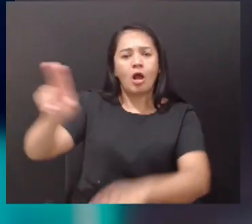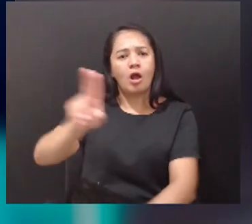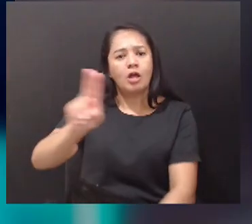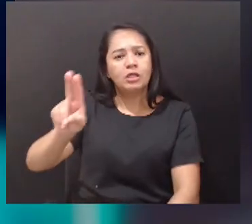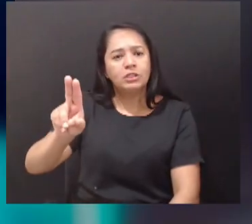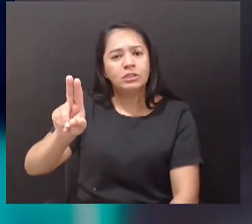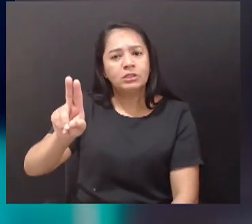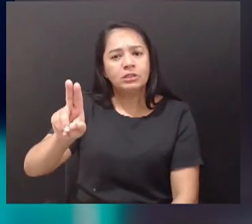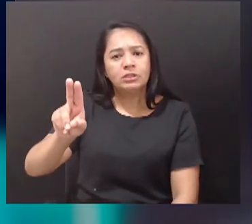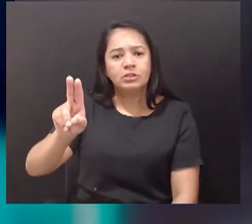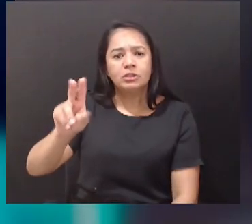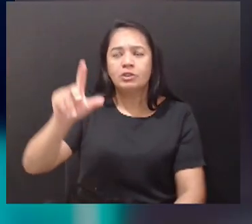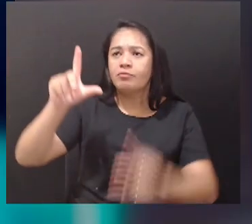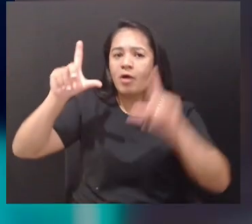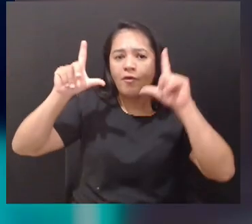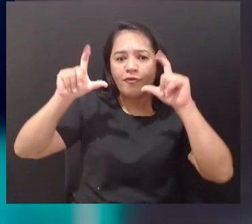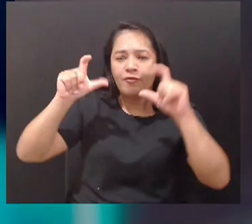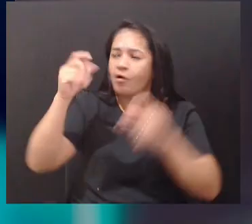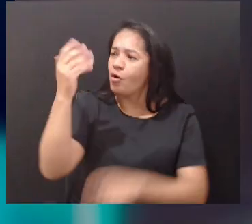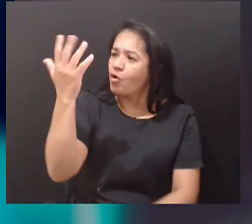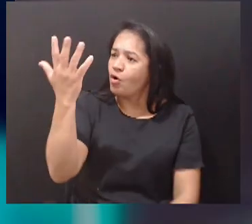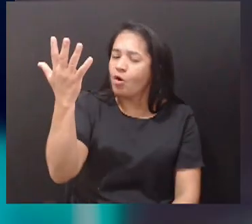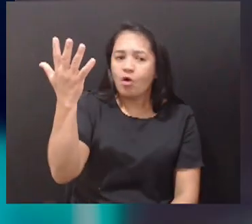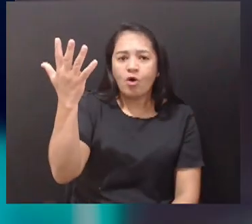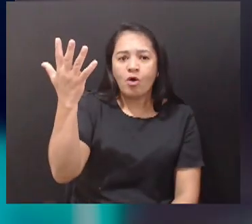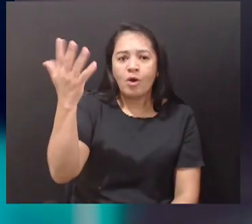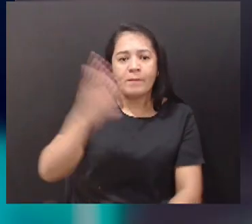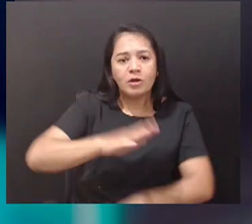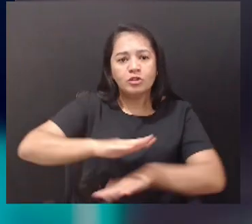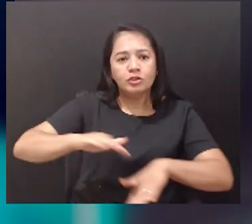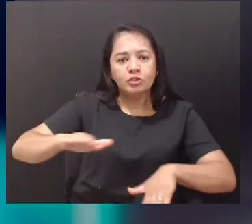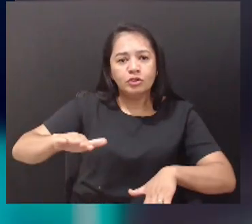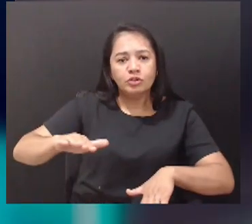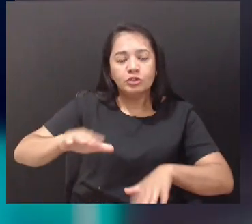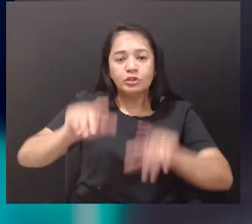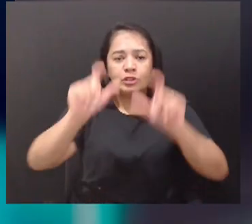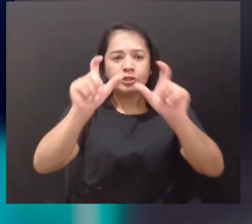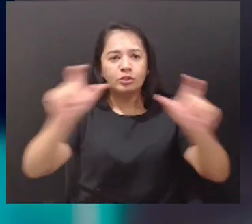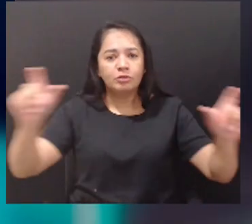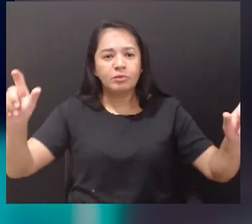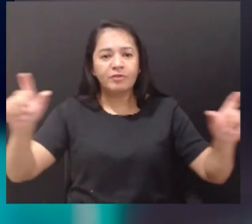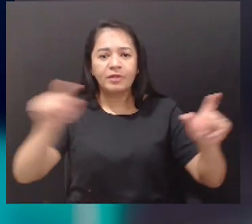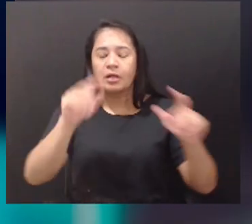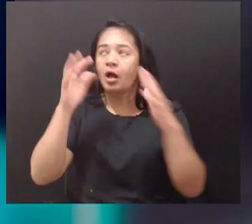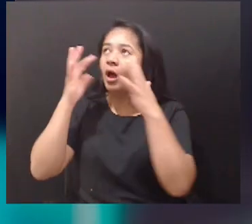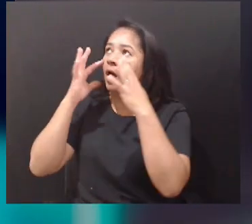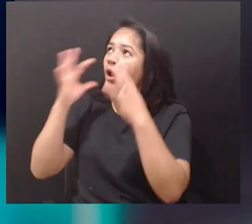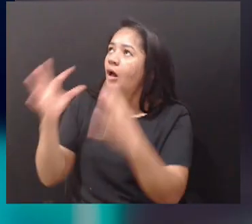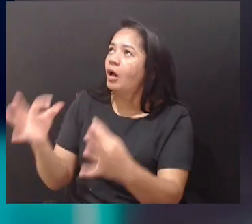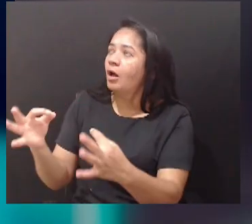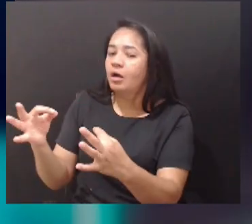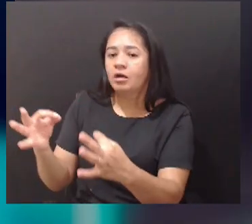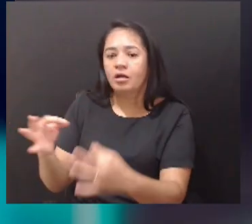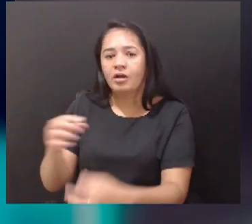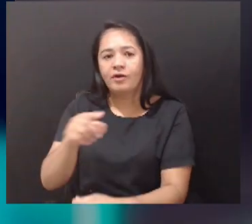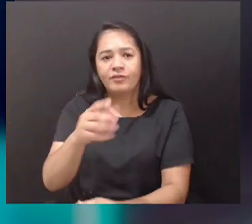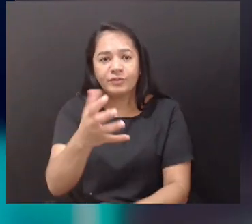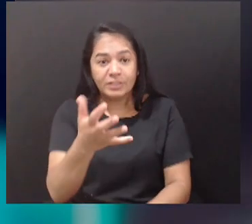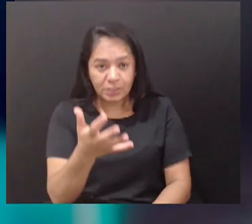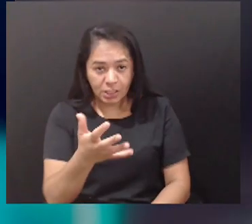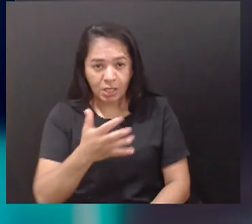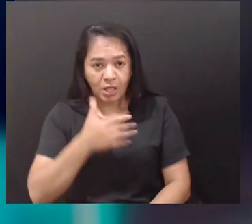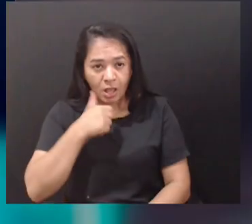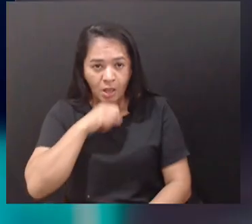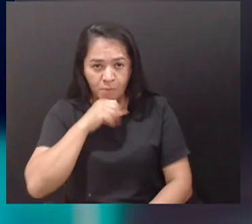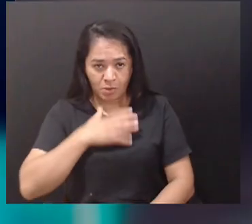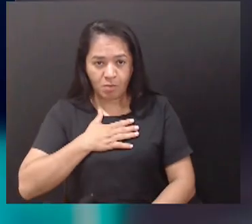foto de uma mão infantil e uma frase que lhe chamou a atenção: "Você quer ser minha mãe?"